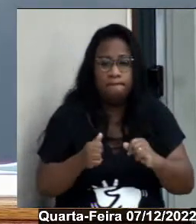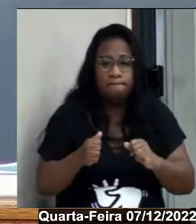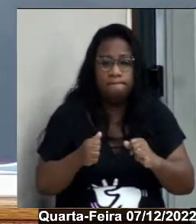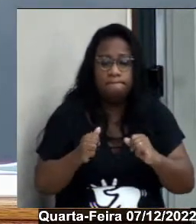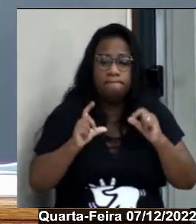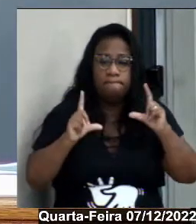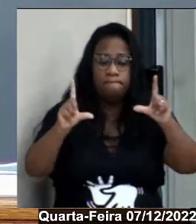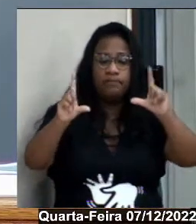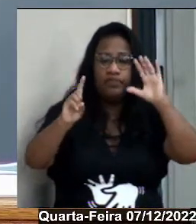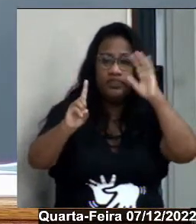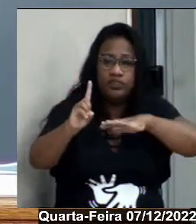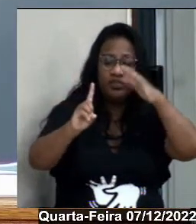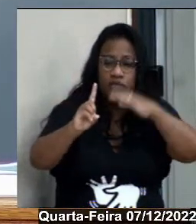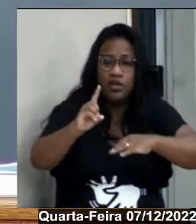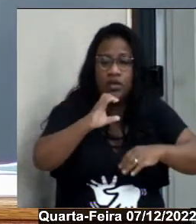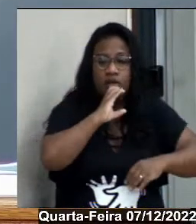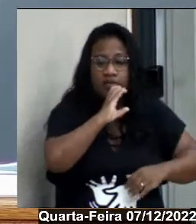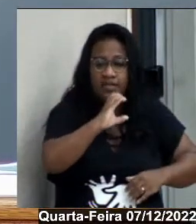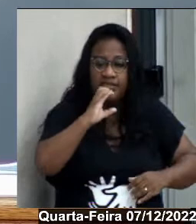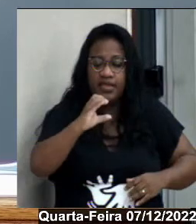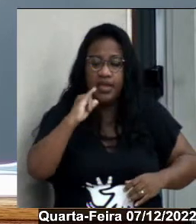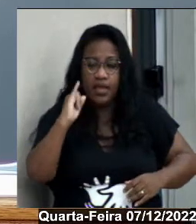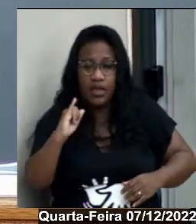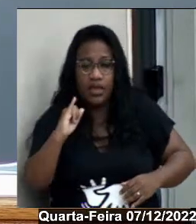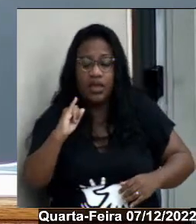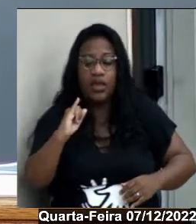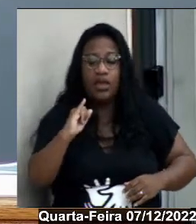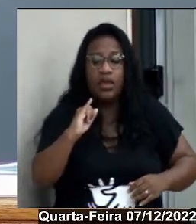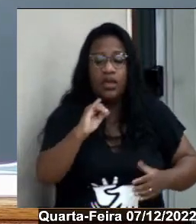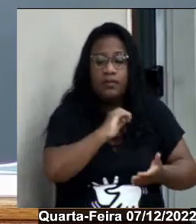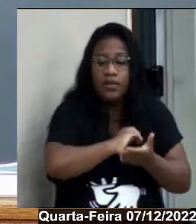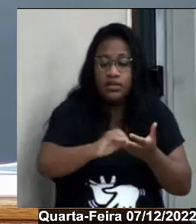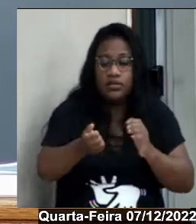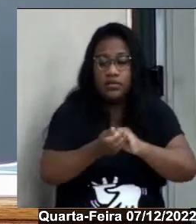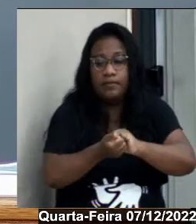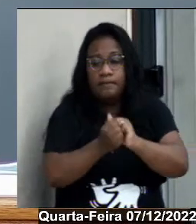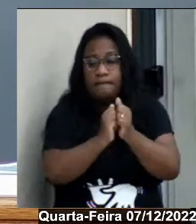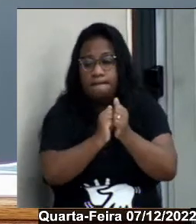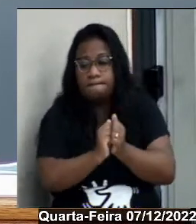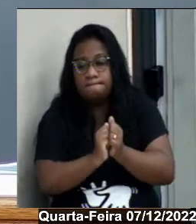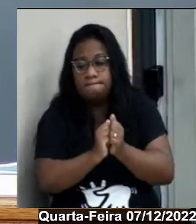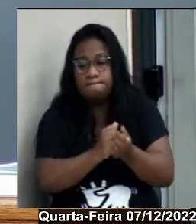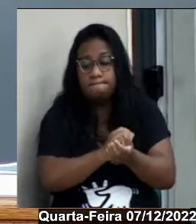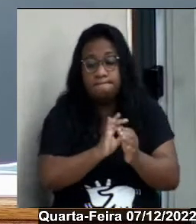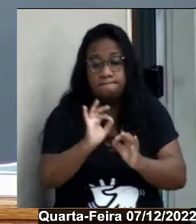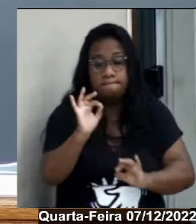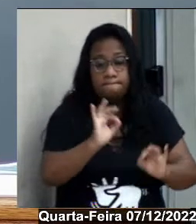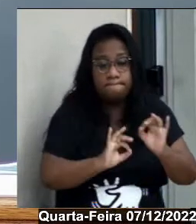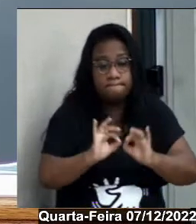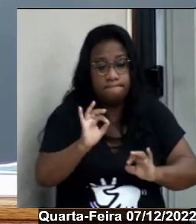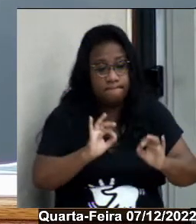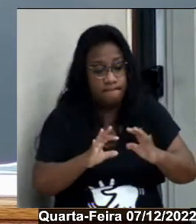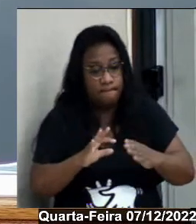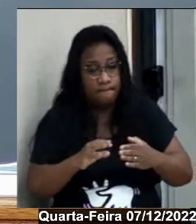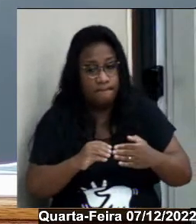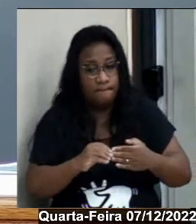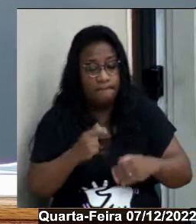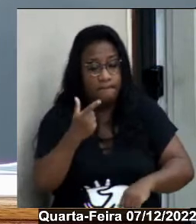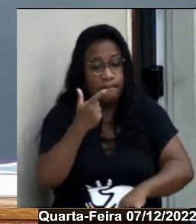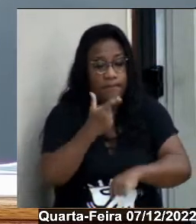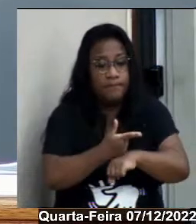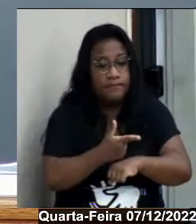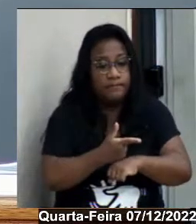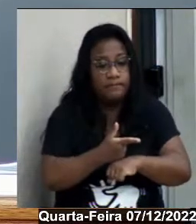de Convivência do Idoso, CCI, hoje coordenado pela Secretaria de Esporte, passe a ser coordenada pela Secretaria